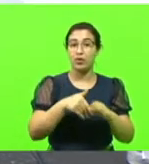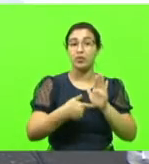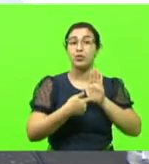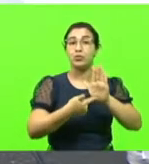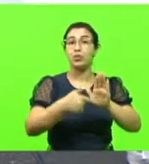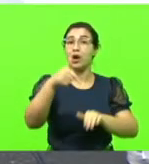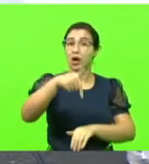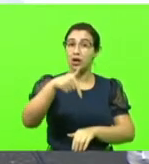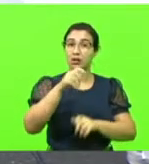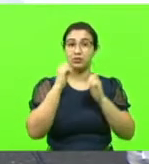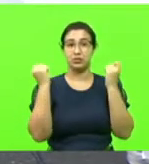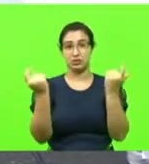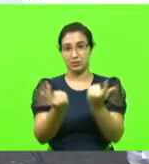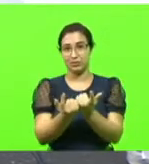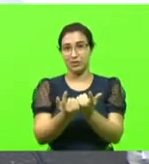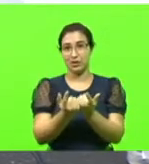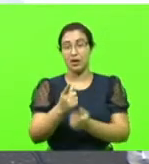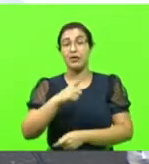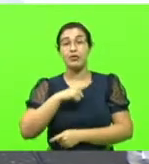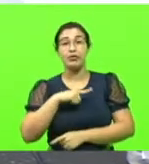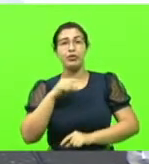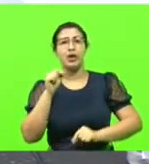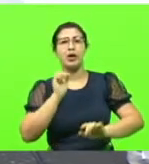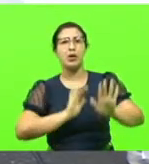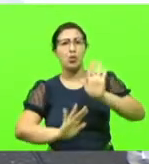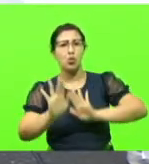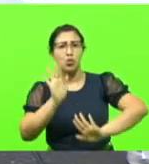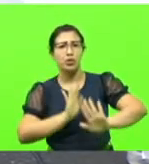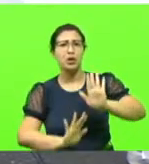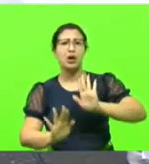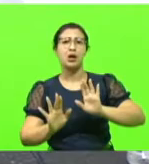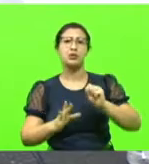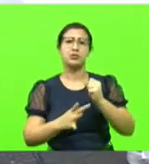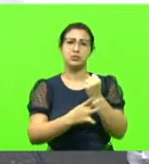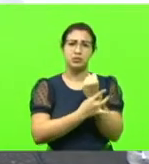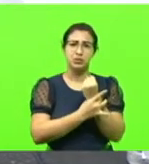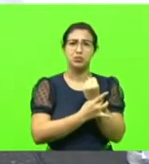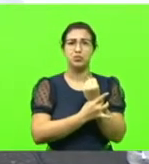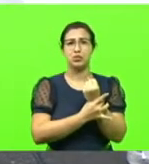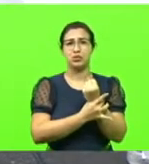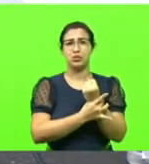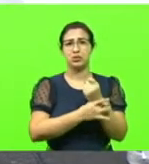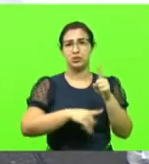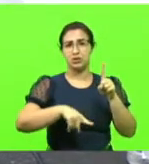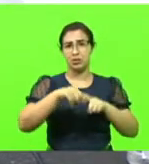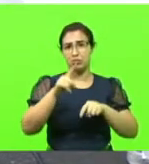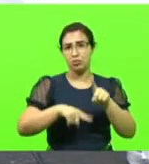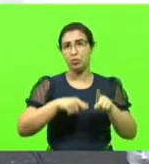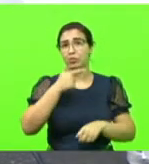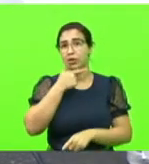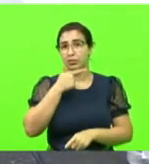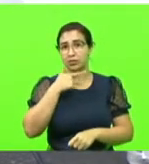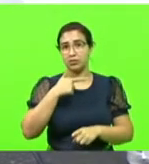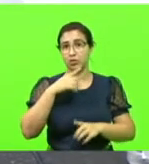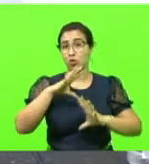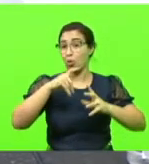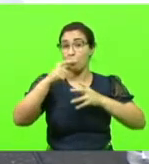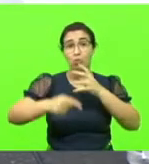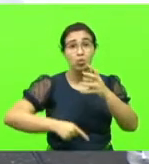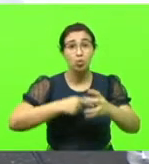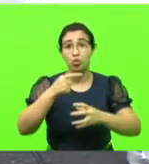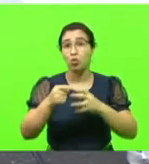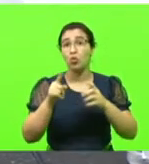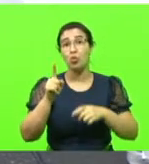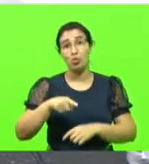Assembleia. Nós tivemos aqui o cuidado de dar segurança ao produto. E é no mundo todo, no mundo